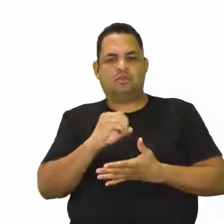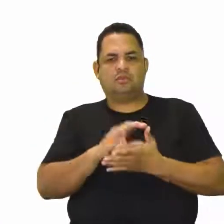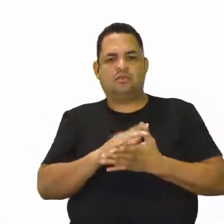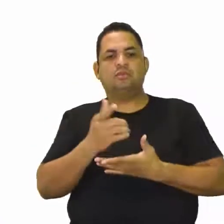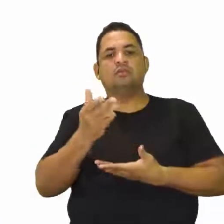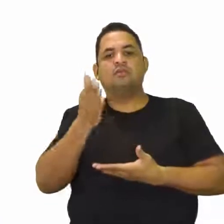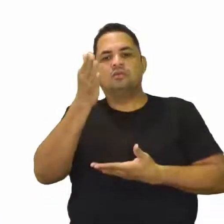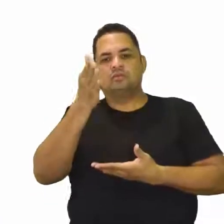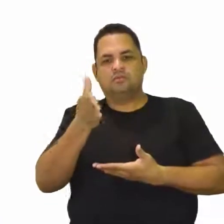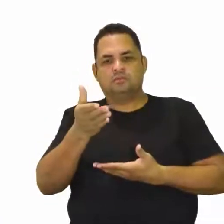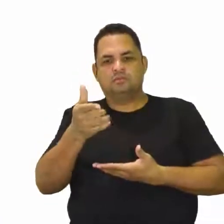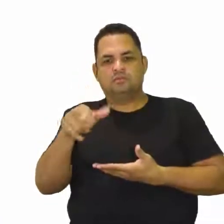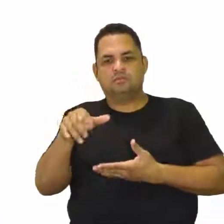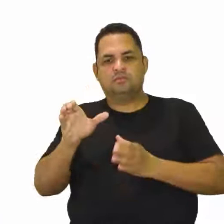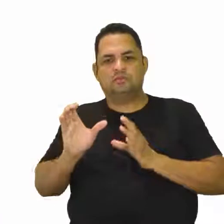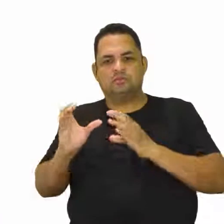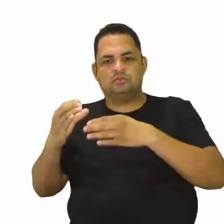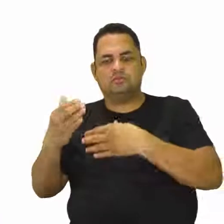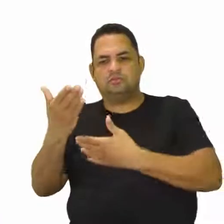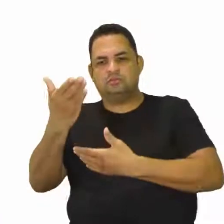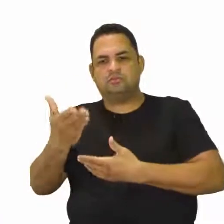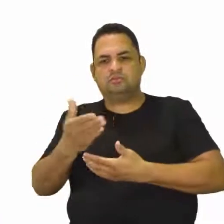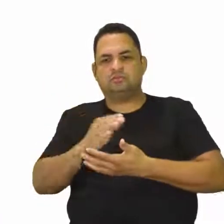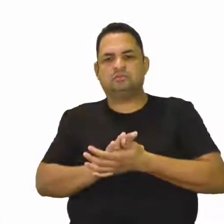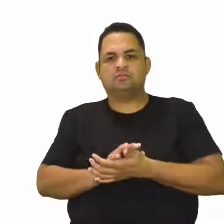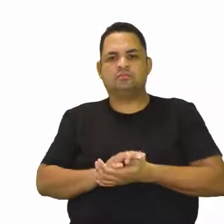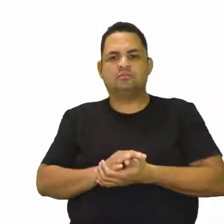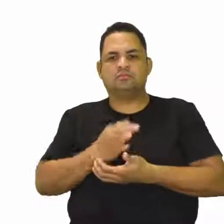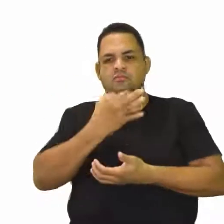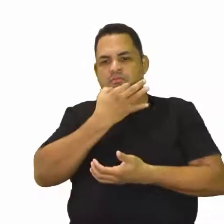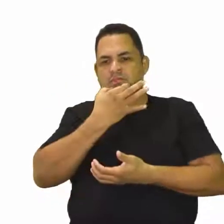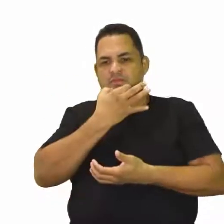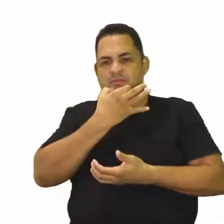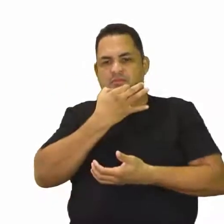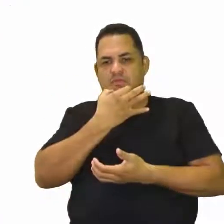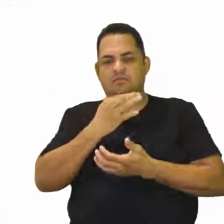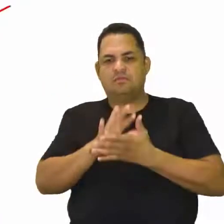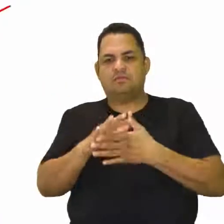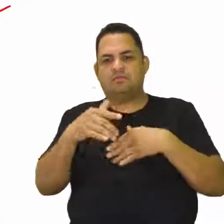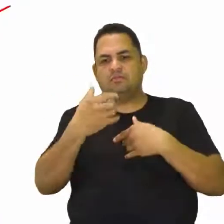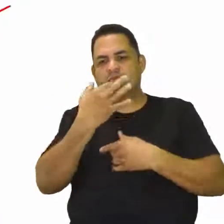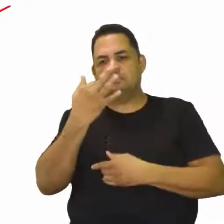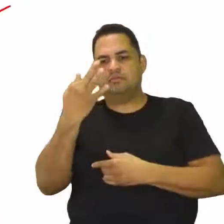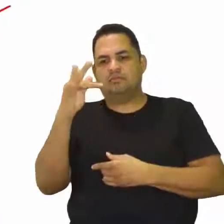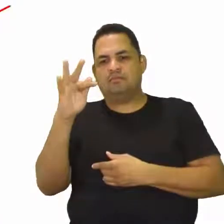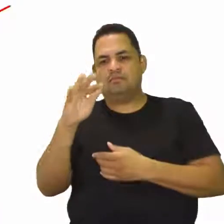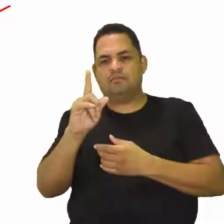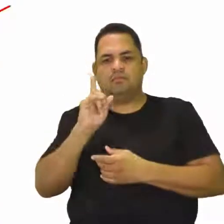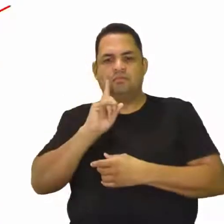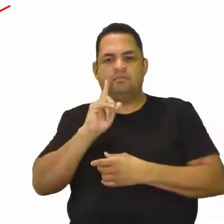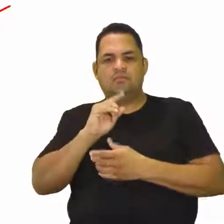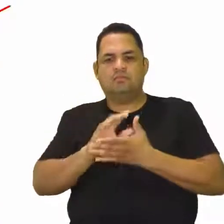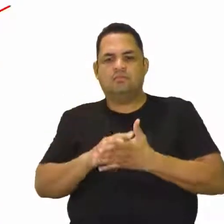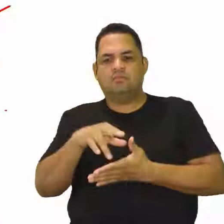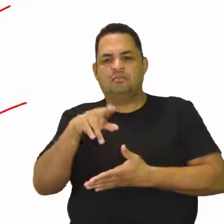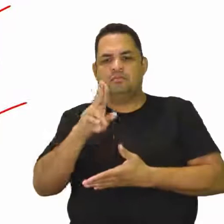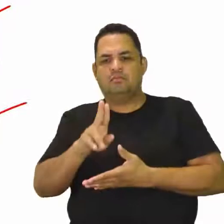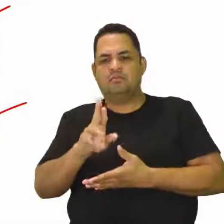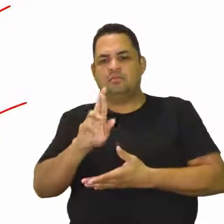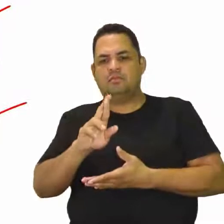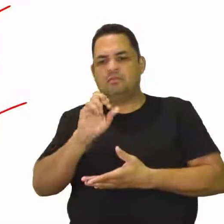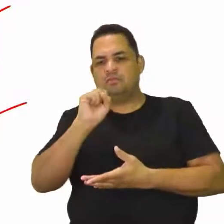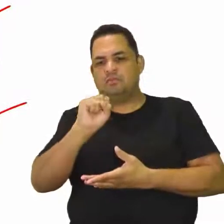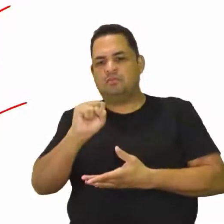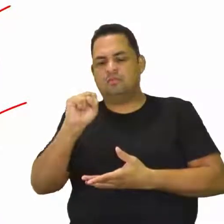outro lado, na cabeça de chave, eu tenho a Inglaterra, depois a França Estados Unidos e a União